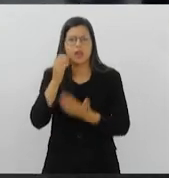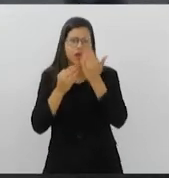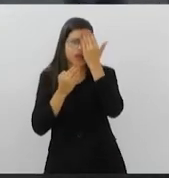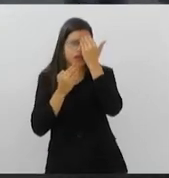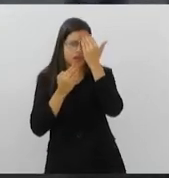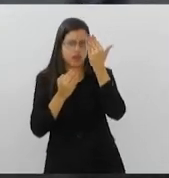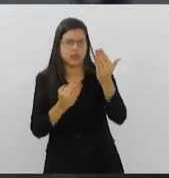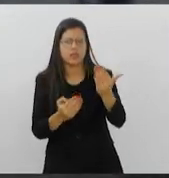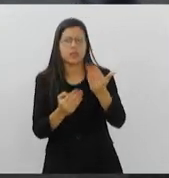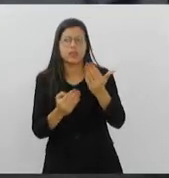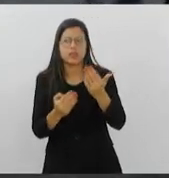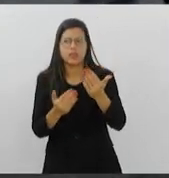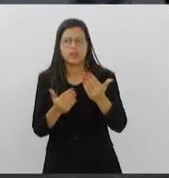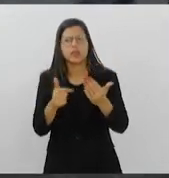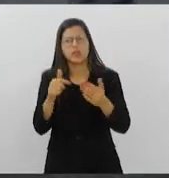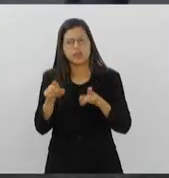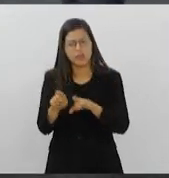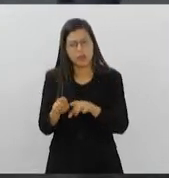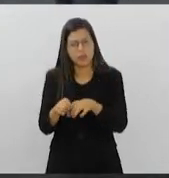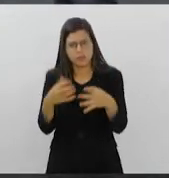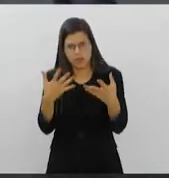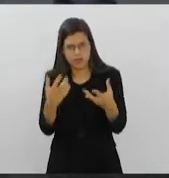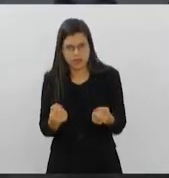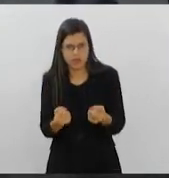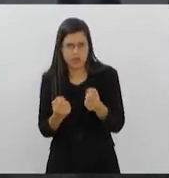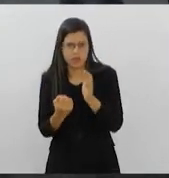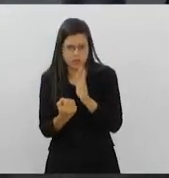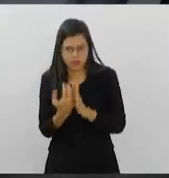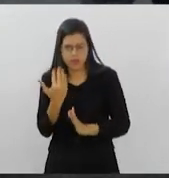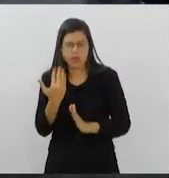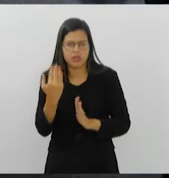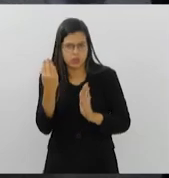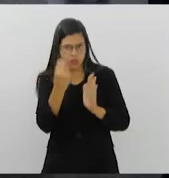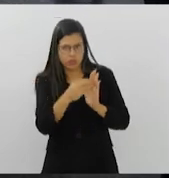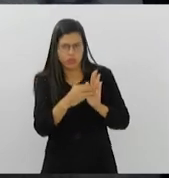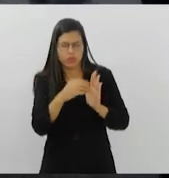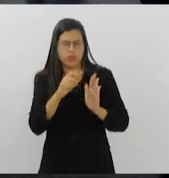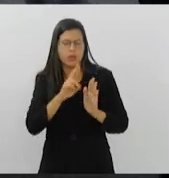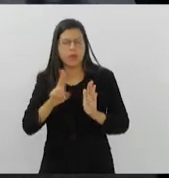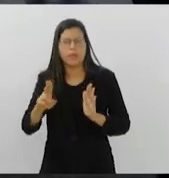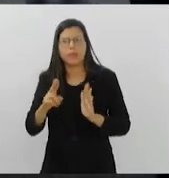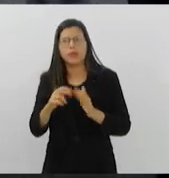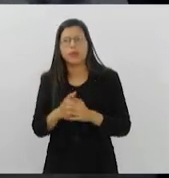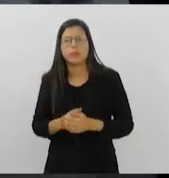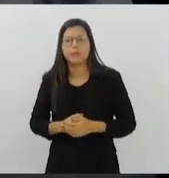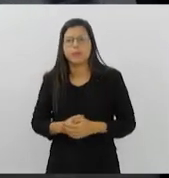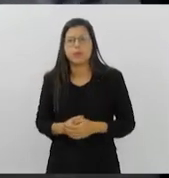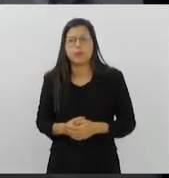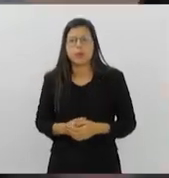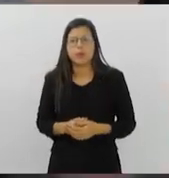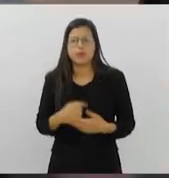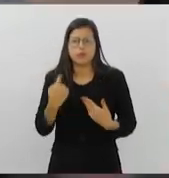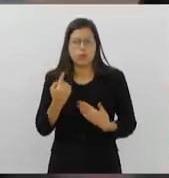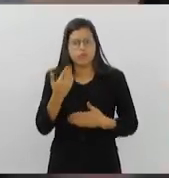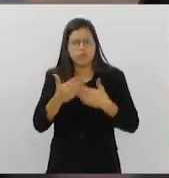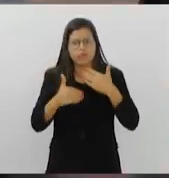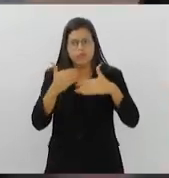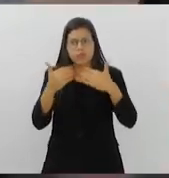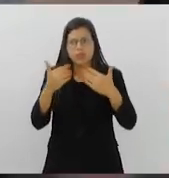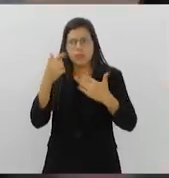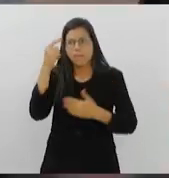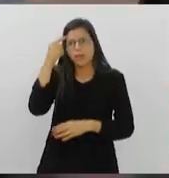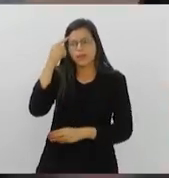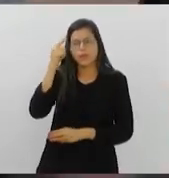pela coautoria e dizer que a gente está aí nesse processo de pensar o que é a